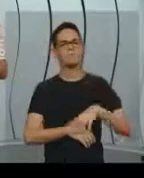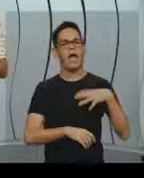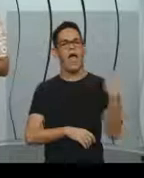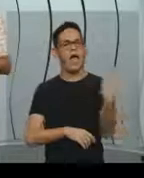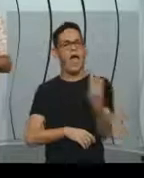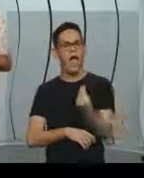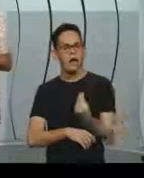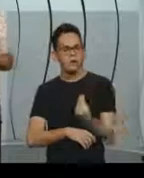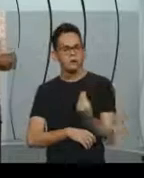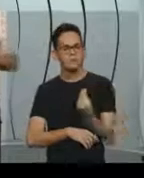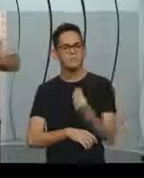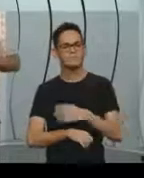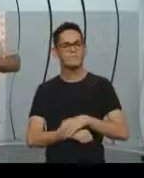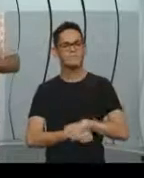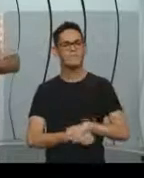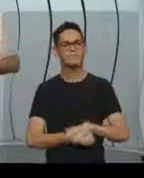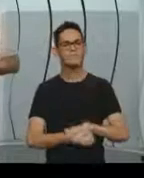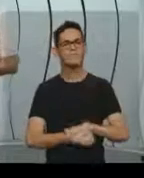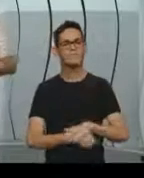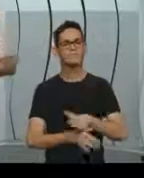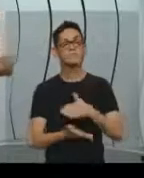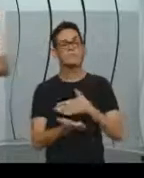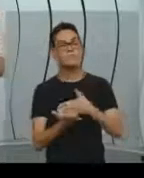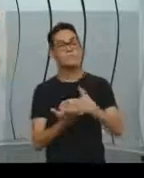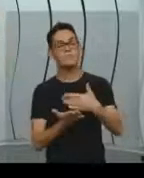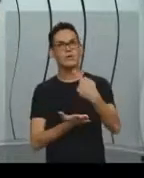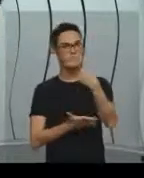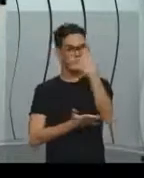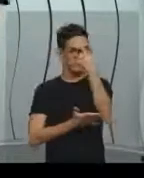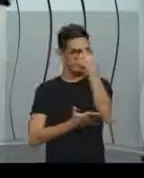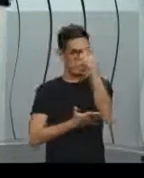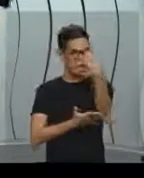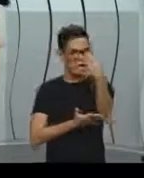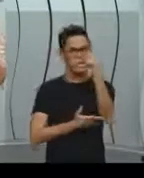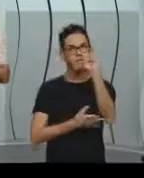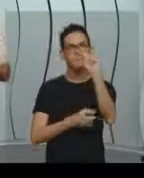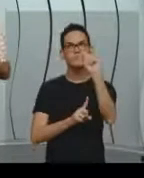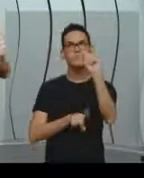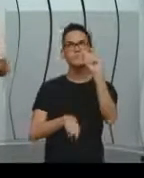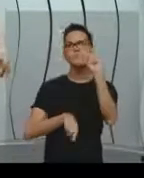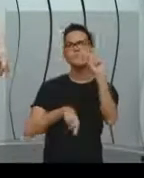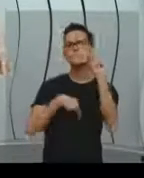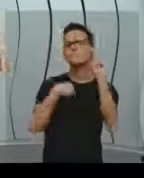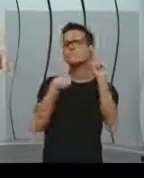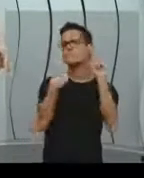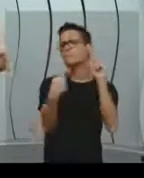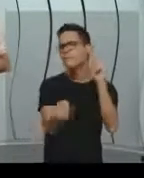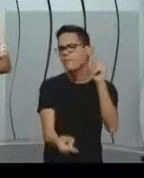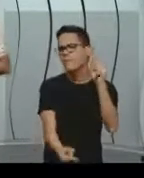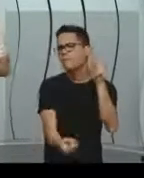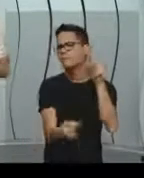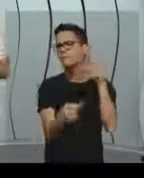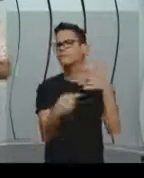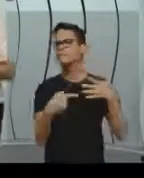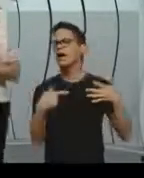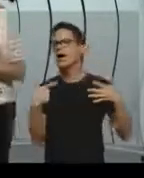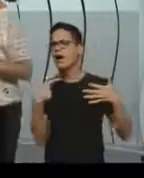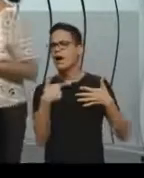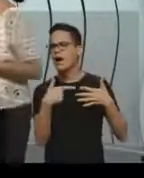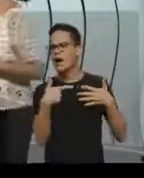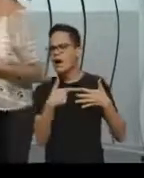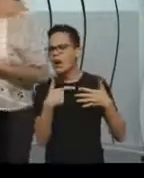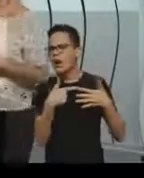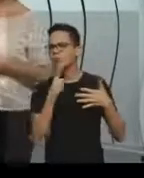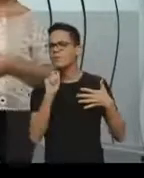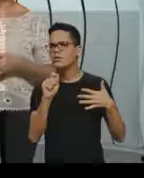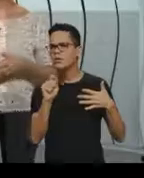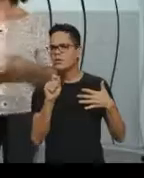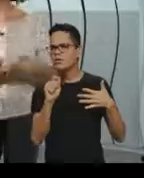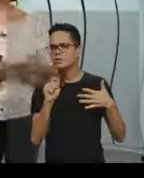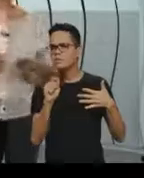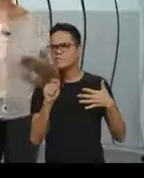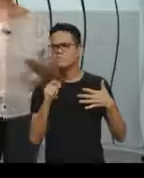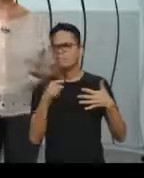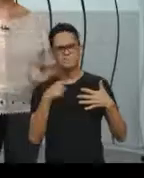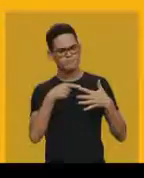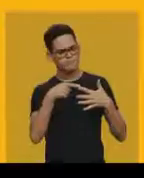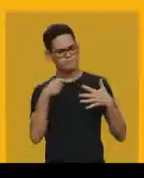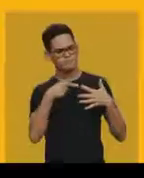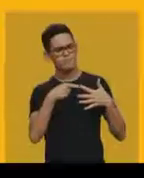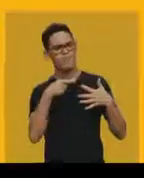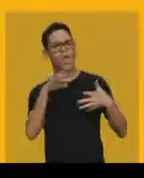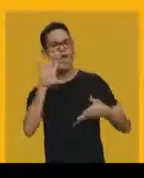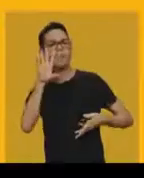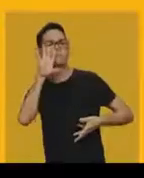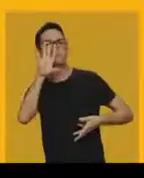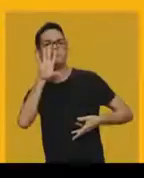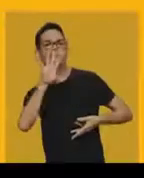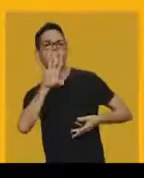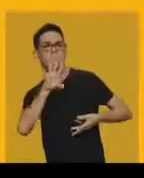Vocês vão começar concebendo uma ideia. Depois que vocês conceberem uma ideia, vocês podem fazer um breve